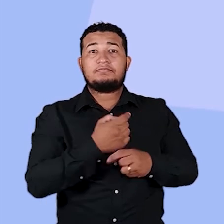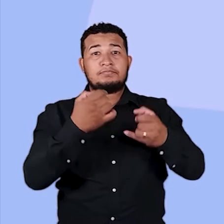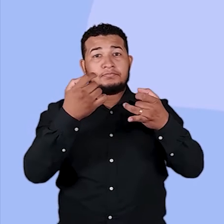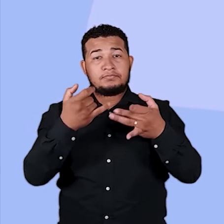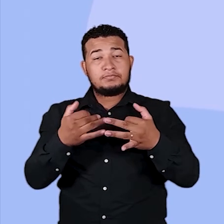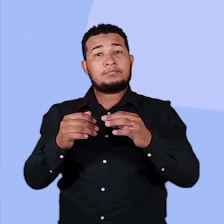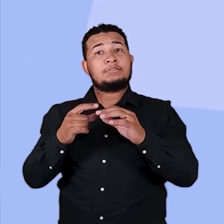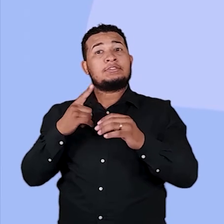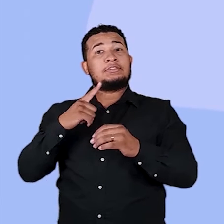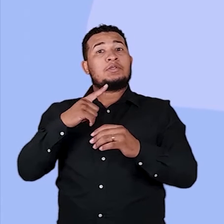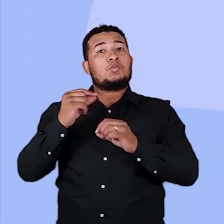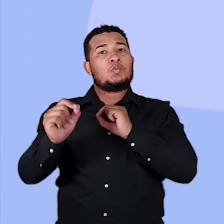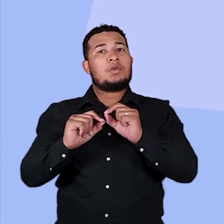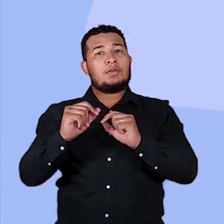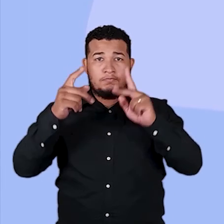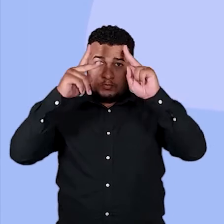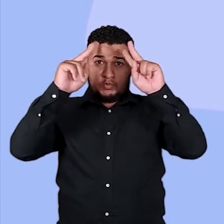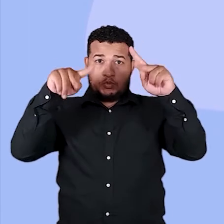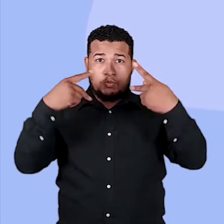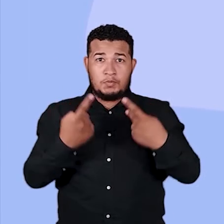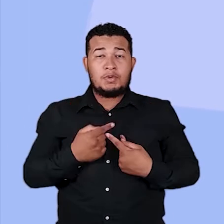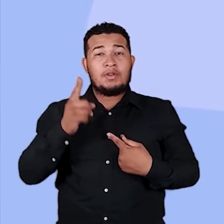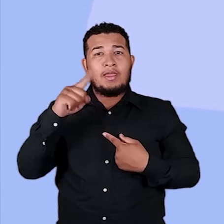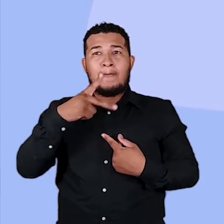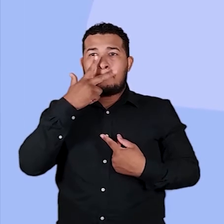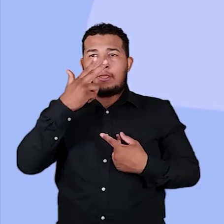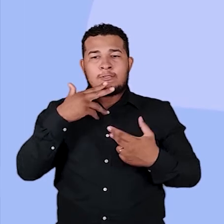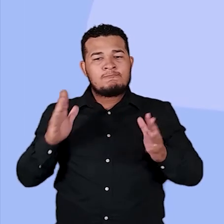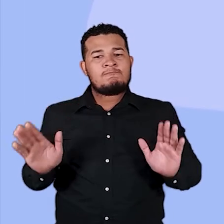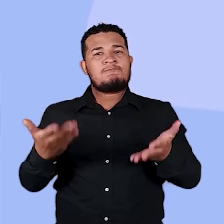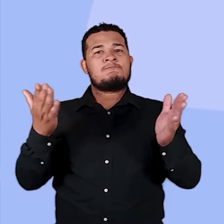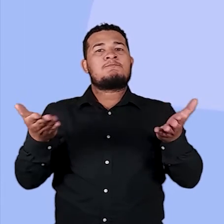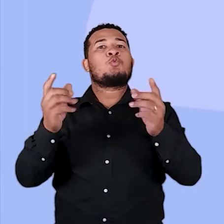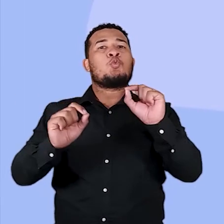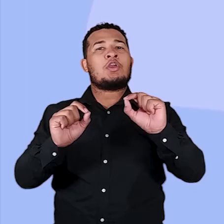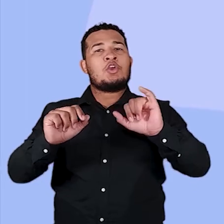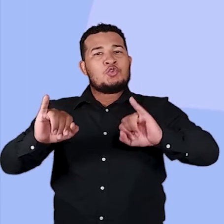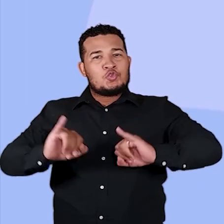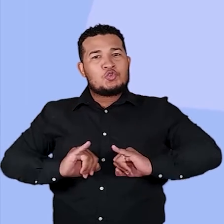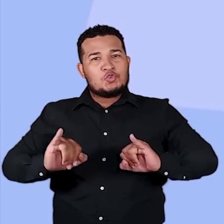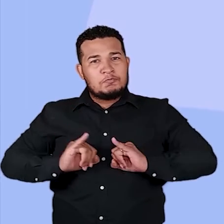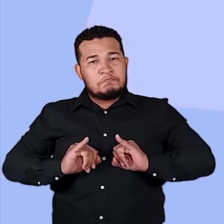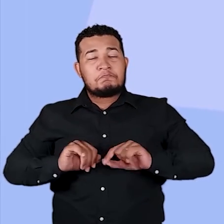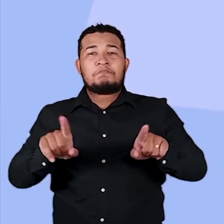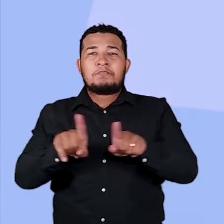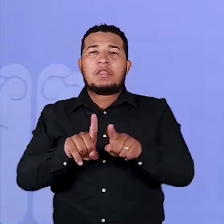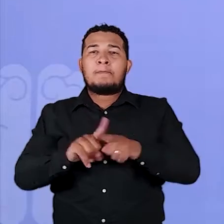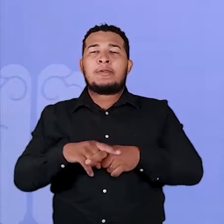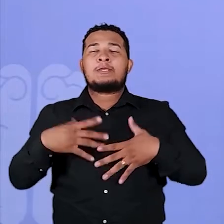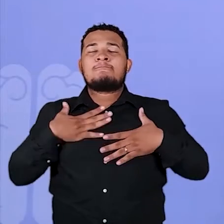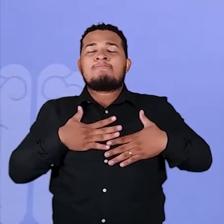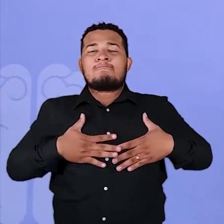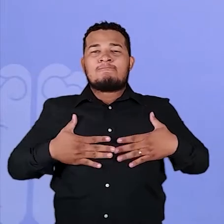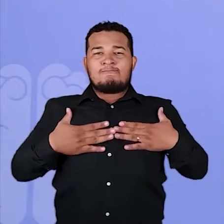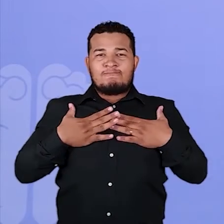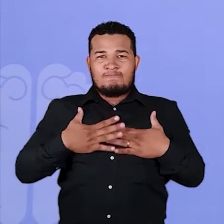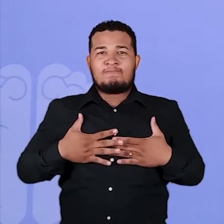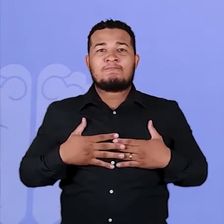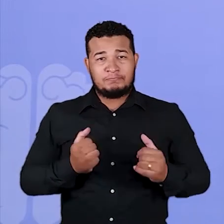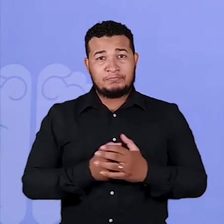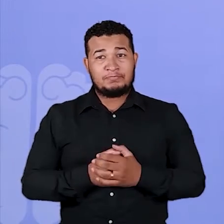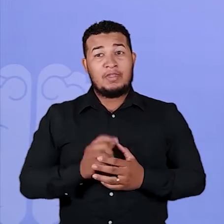Bentham vai partir do pressuposto de que o ser humano é movido por dor e prazer. Essa, gente,